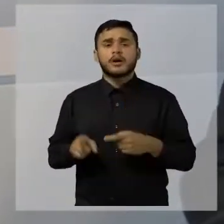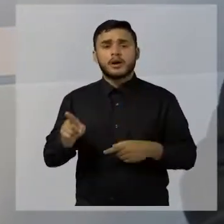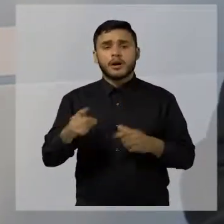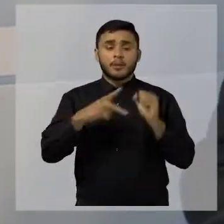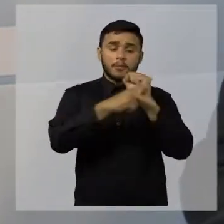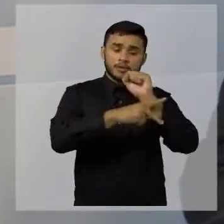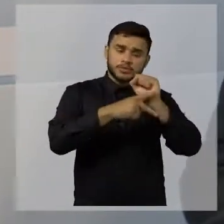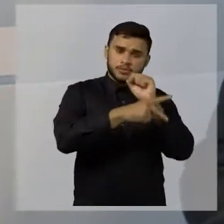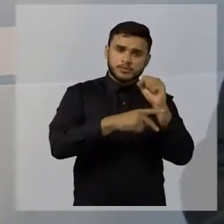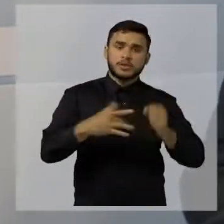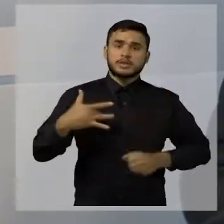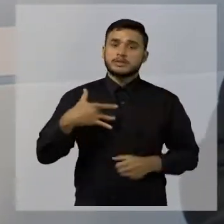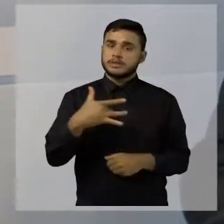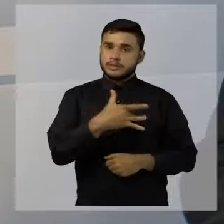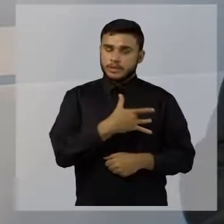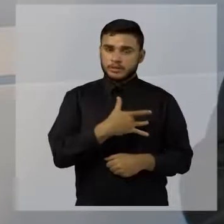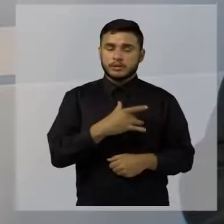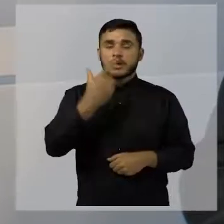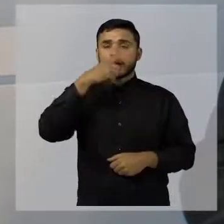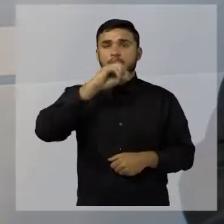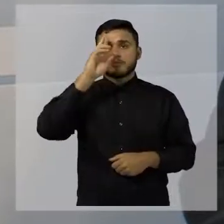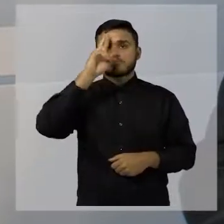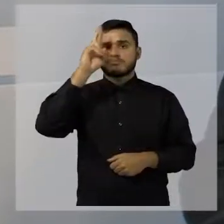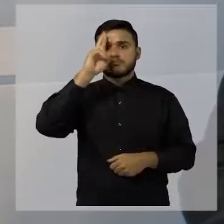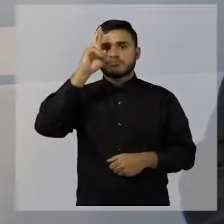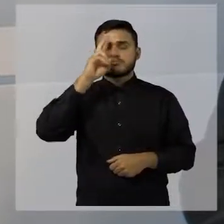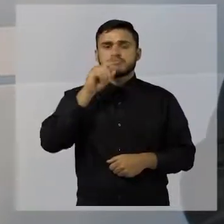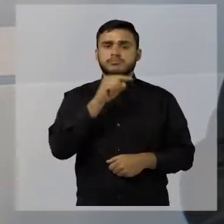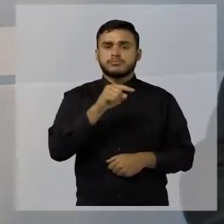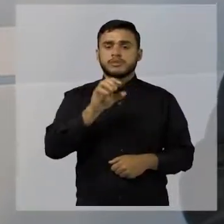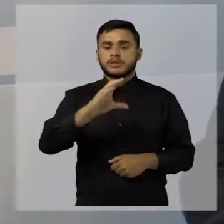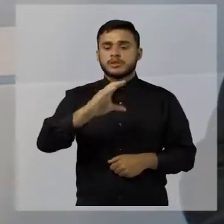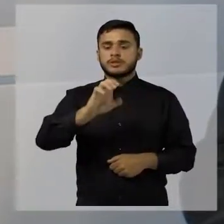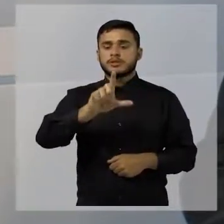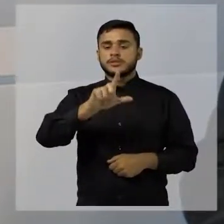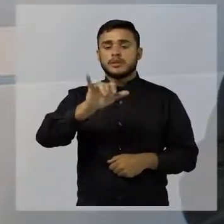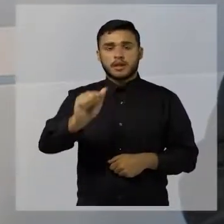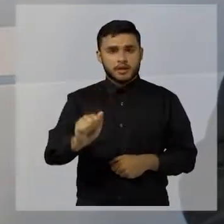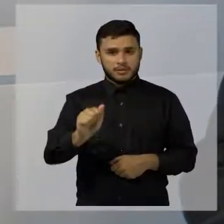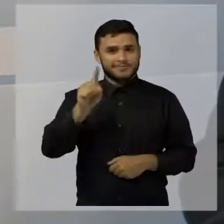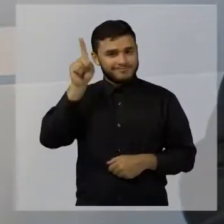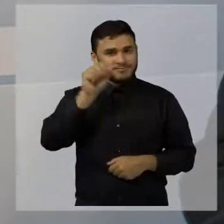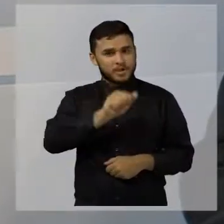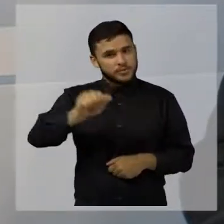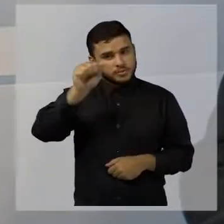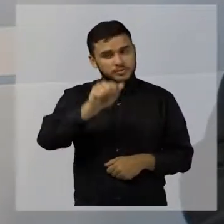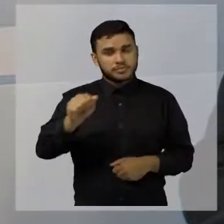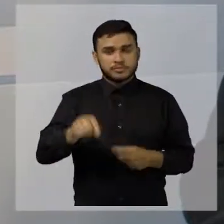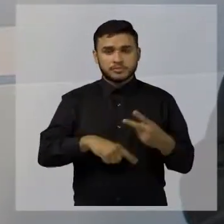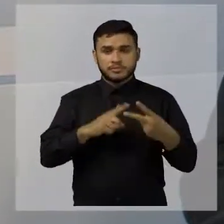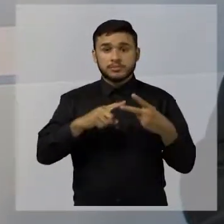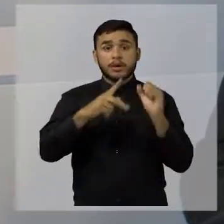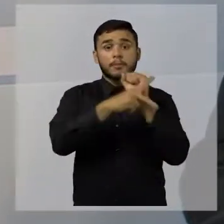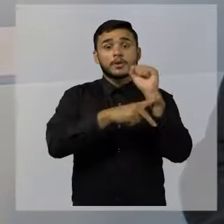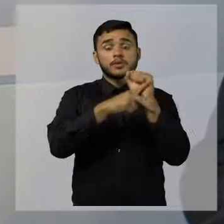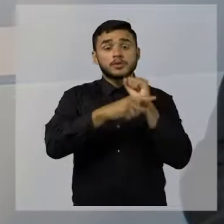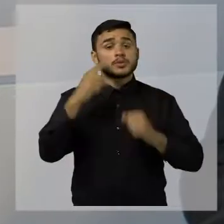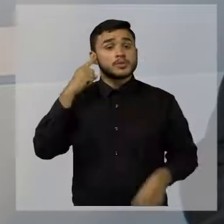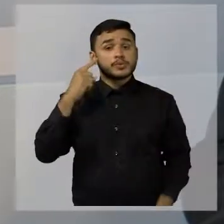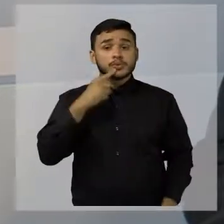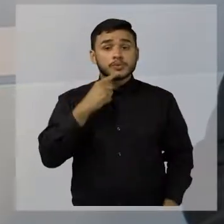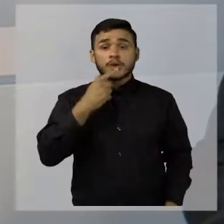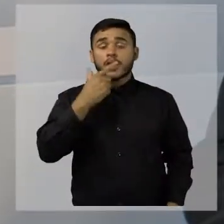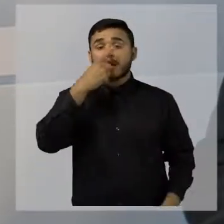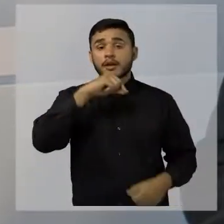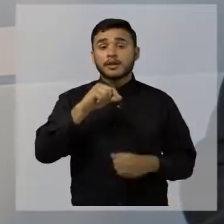saúde, que tem à frente a nossa amiga Célia, né? E nós temos também a pastoral do surdo, que tem à frente a